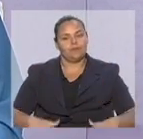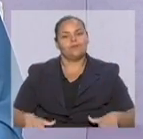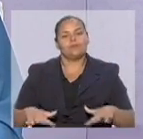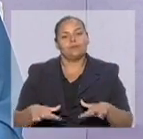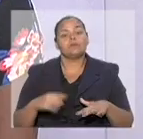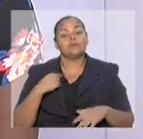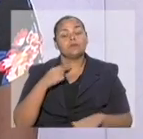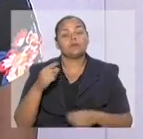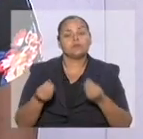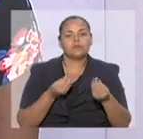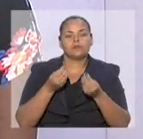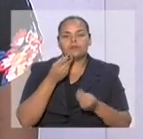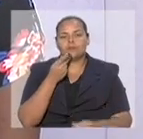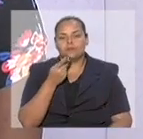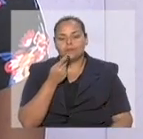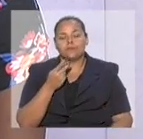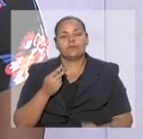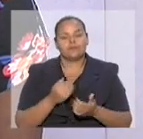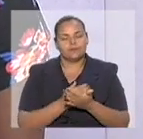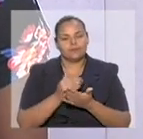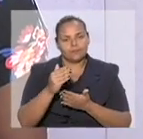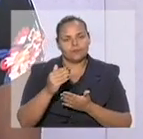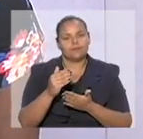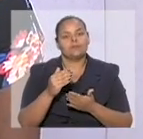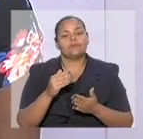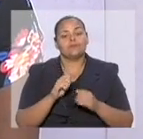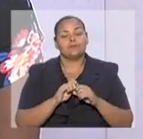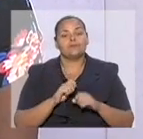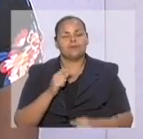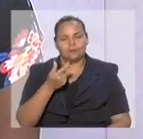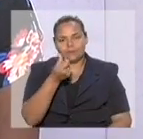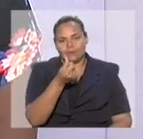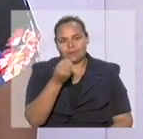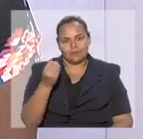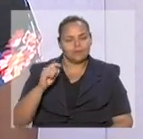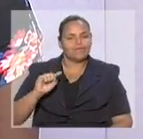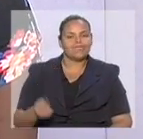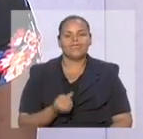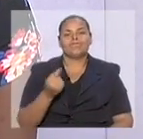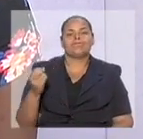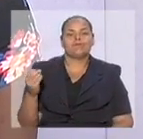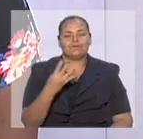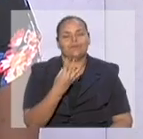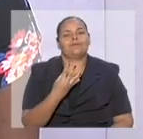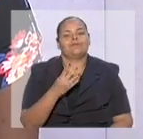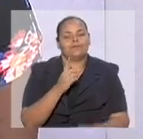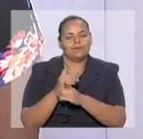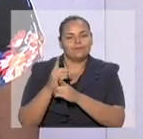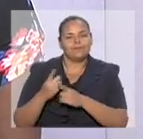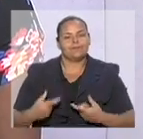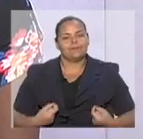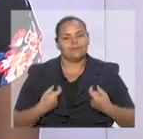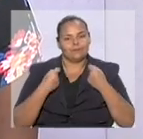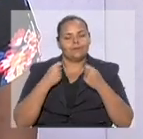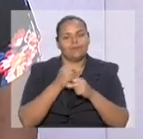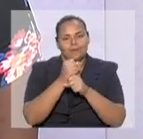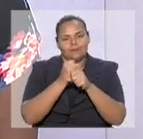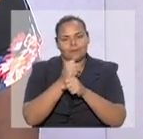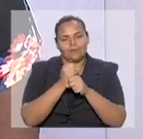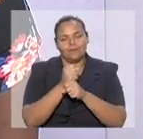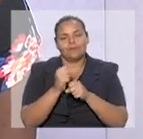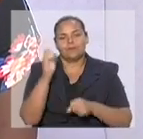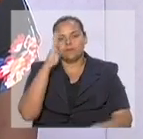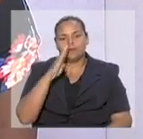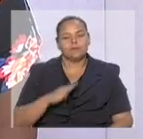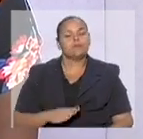avançada. Agora, doutor, como eu falei no início aí do programa, a possibilidade de 600 mil novos casos por ano no Brasil,